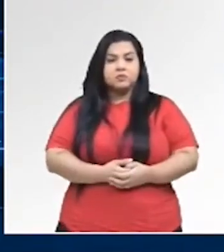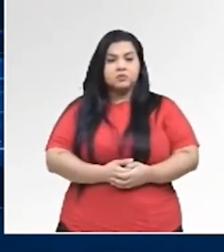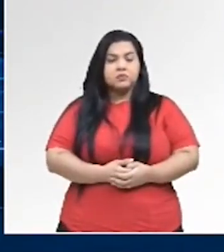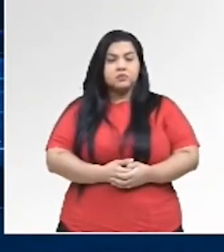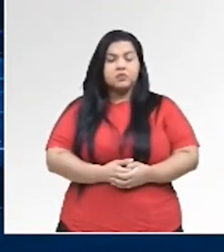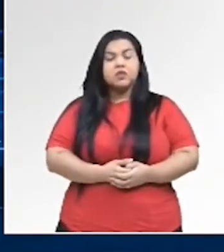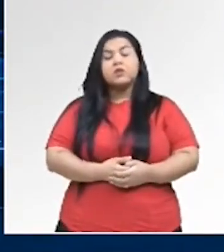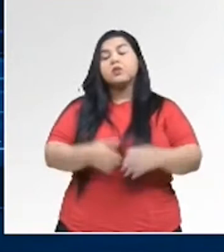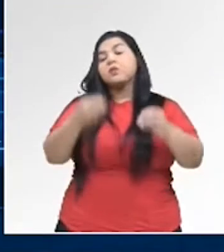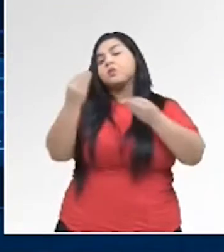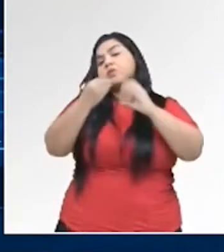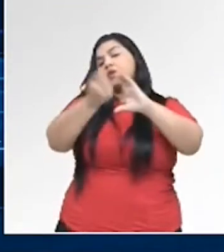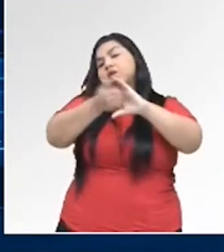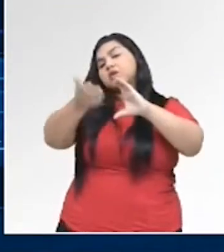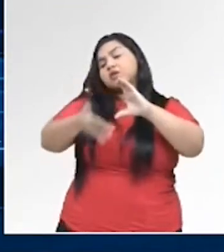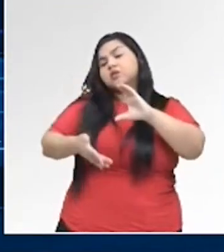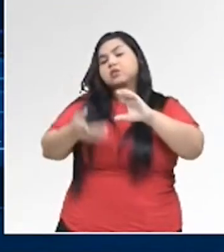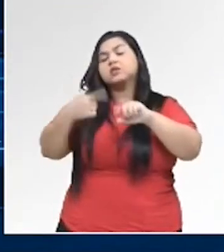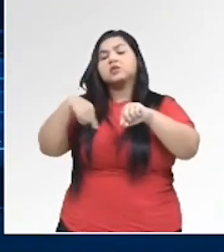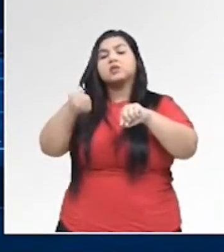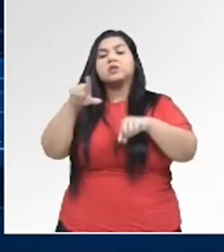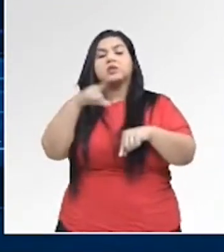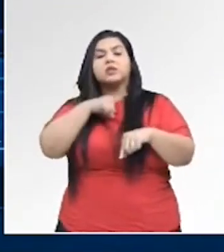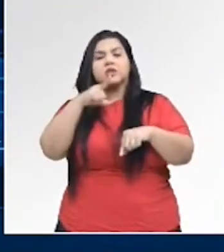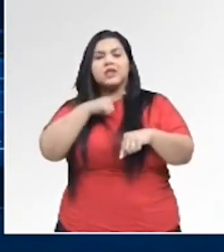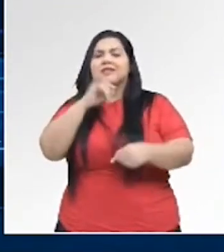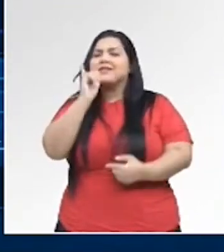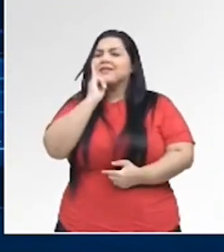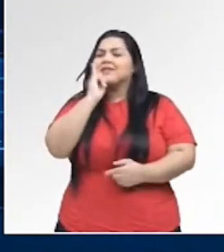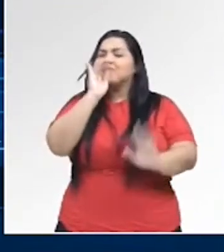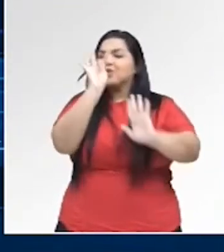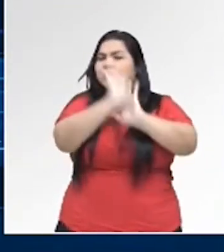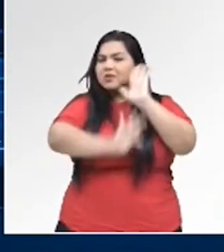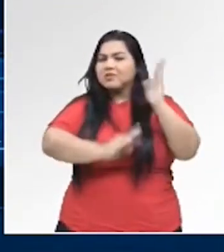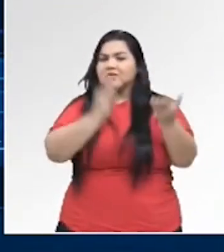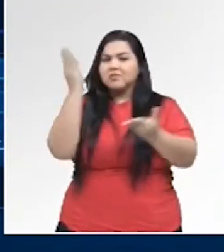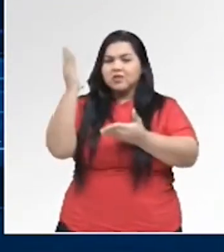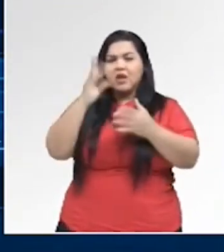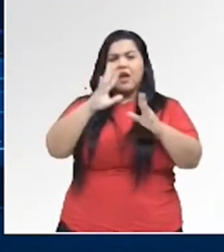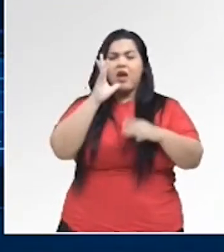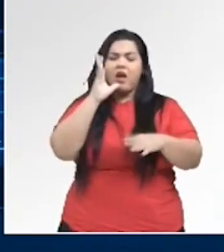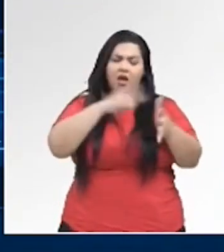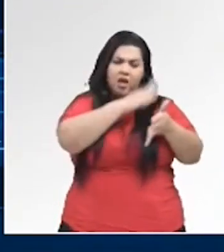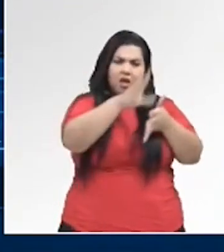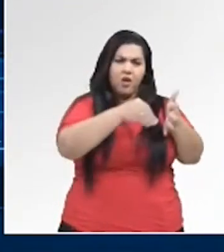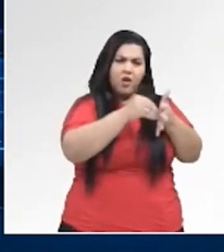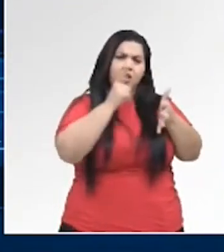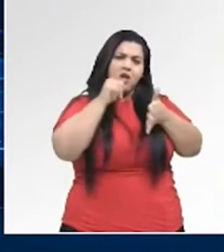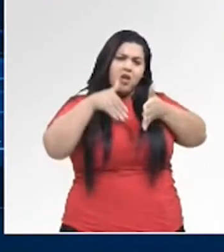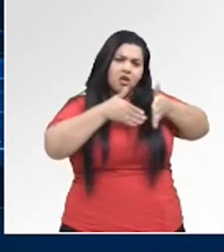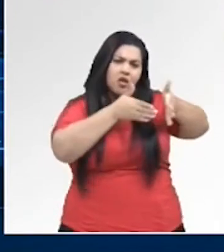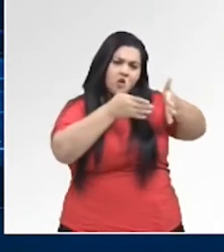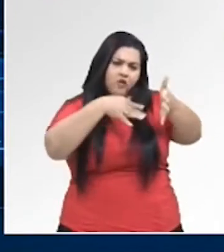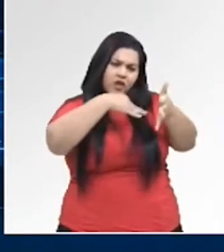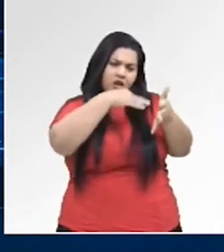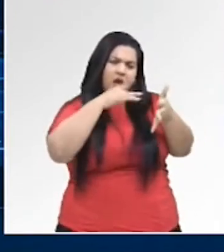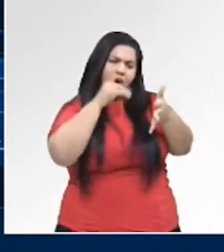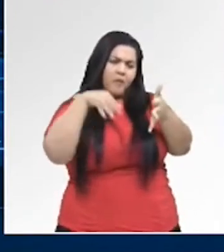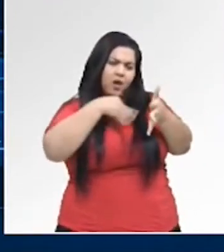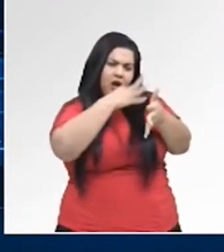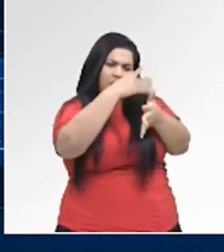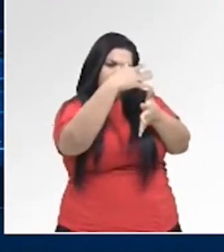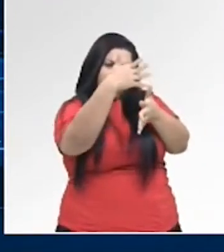como característica, nós temos aí, como exemplo de um texto literário, Amazônia, os rios que te envolvem,